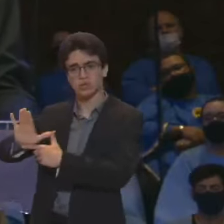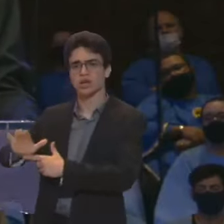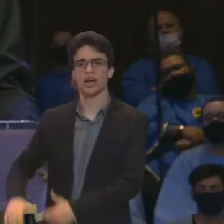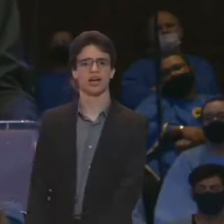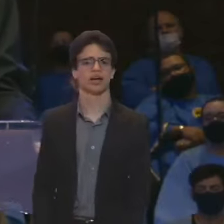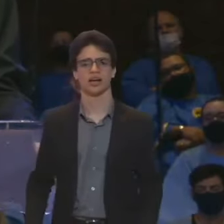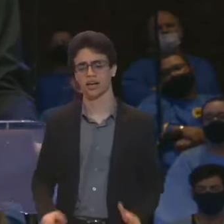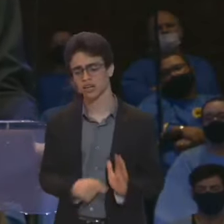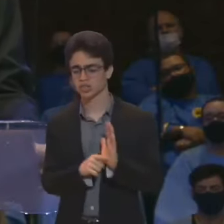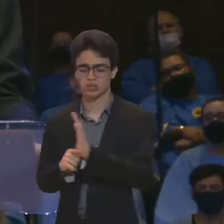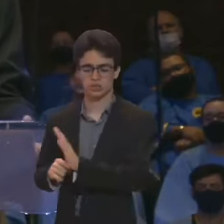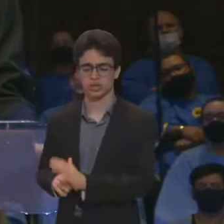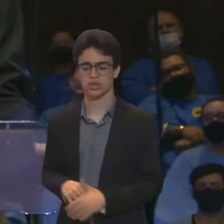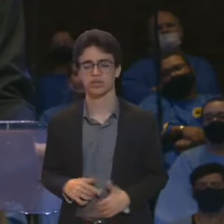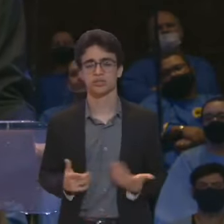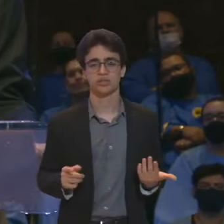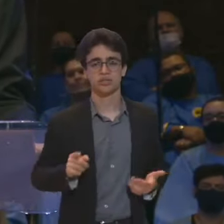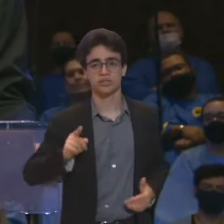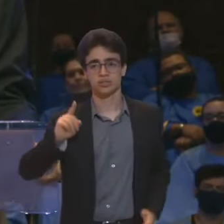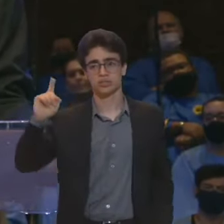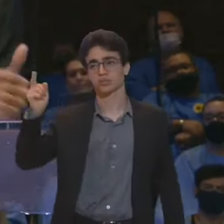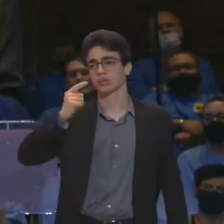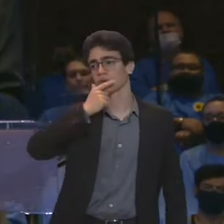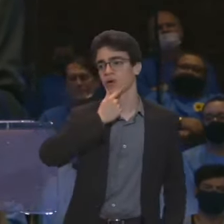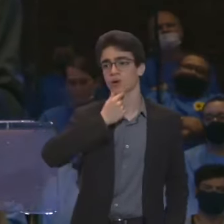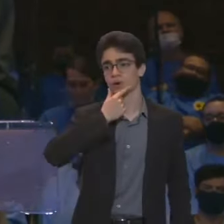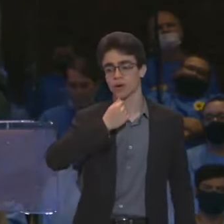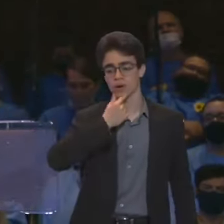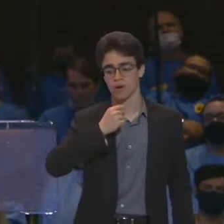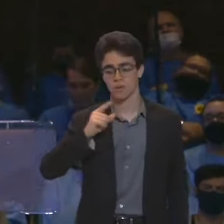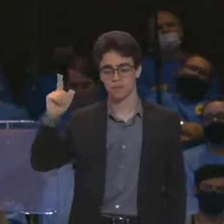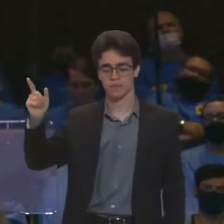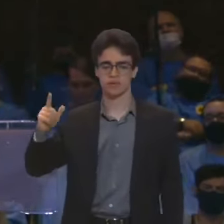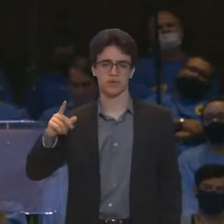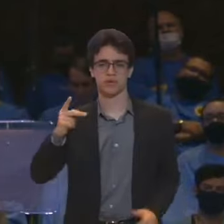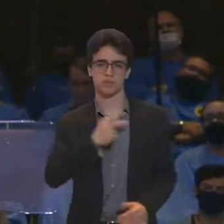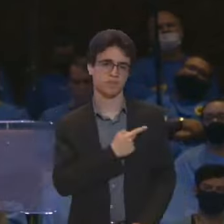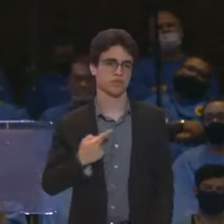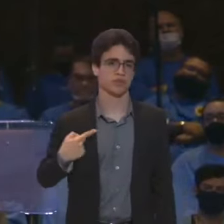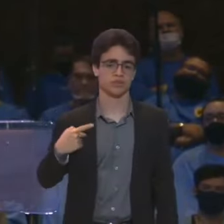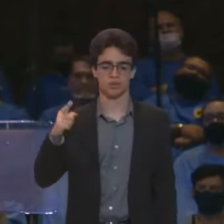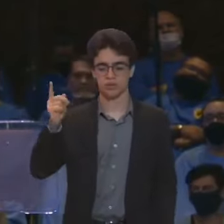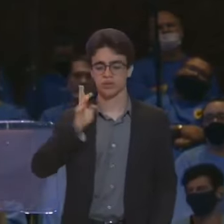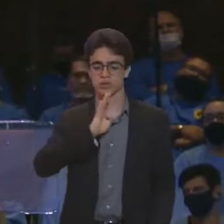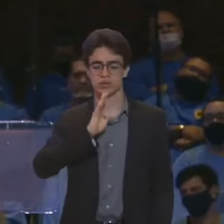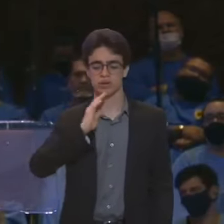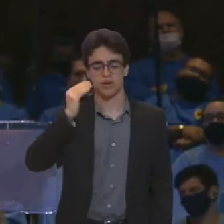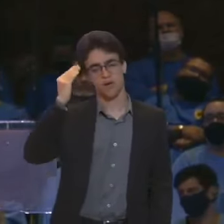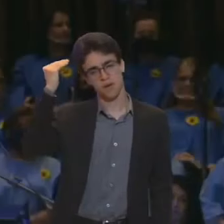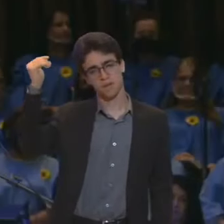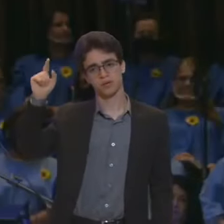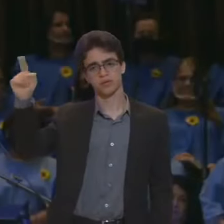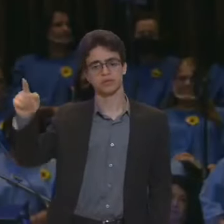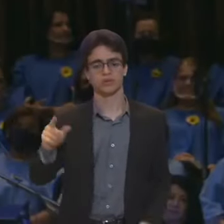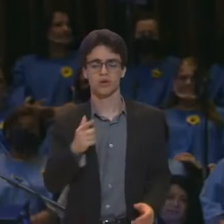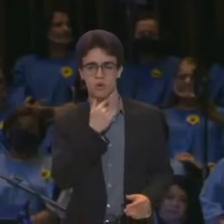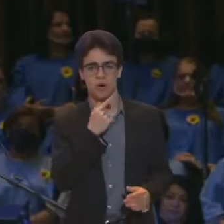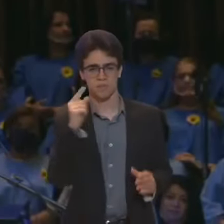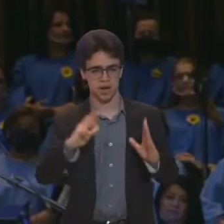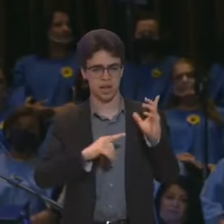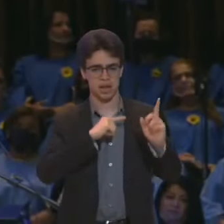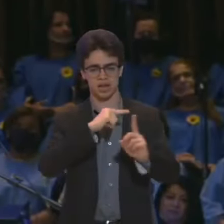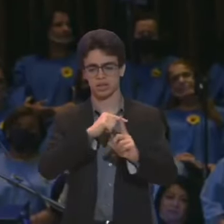espíritos cooperadores. O John MacArthur foi, que é conhecido meu, pastor nos Estados Unidos, da Grace Community Church, uma grande